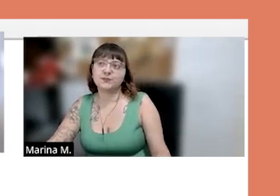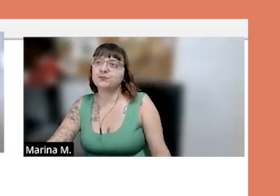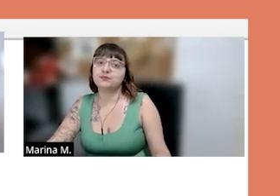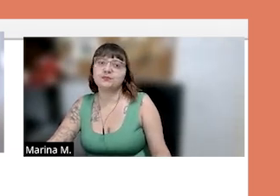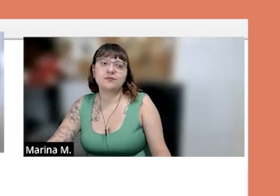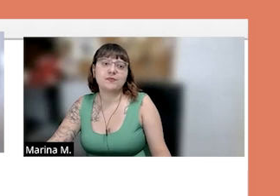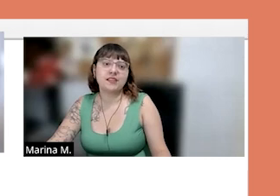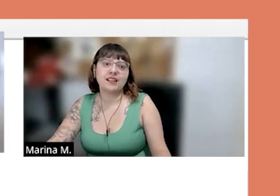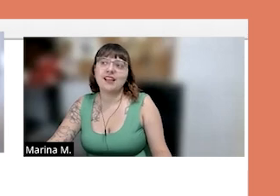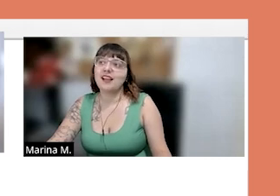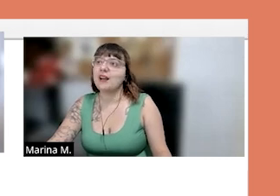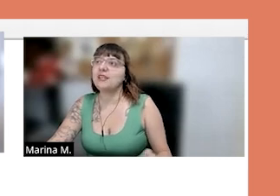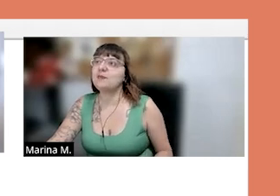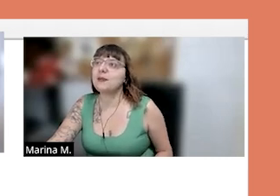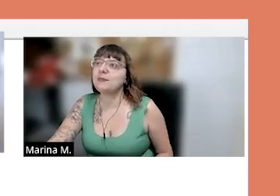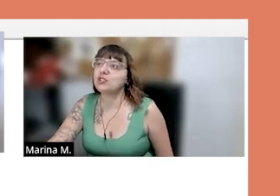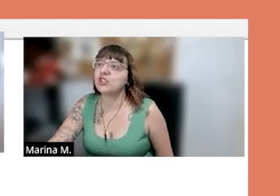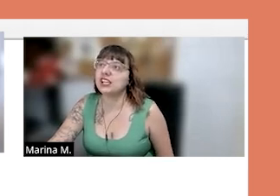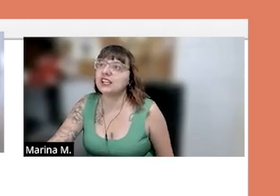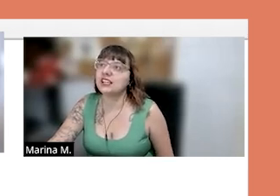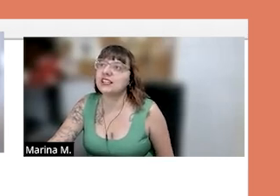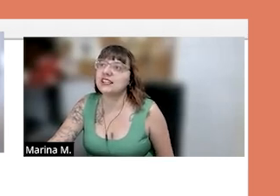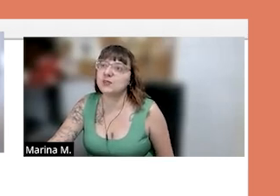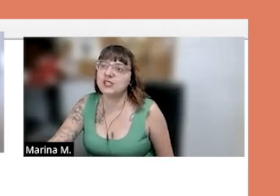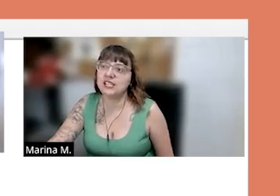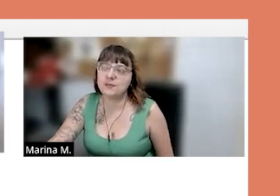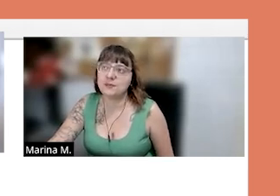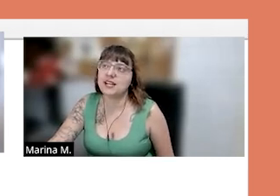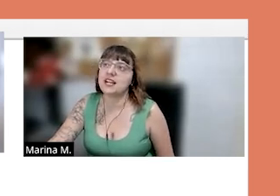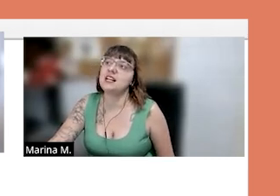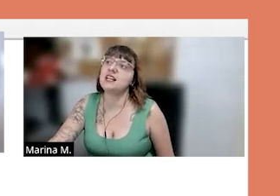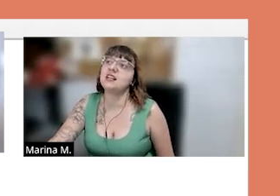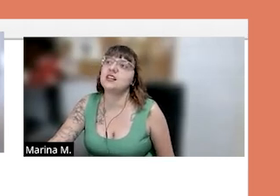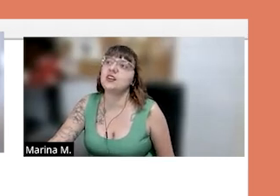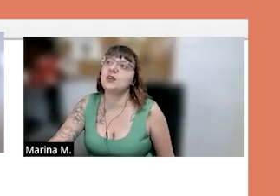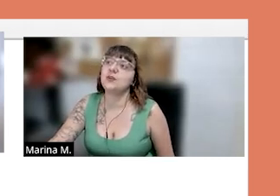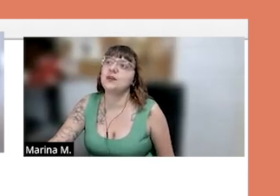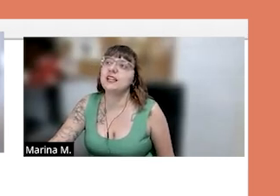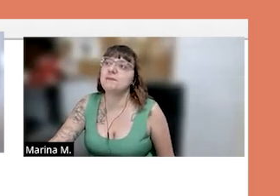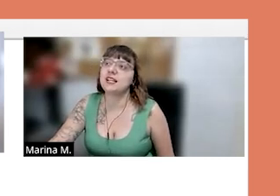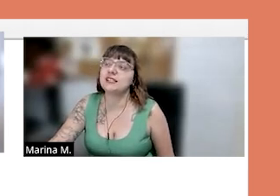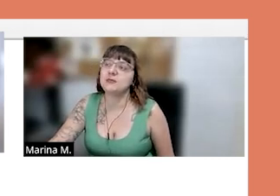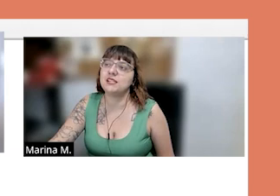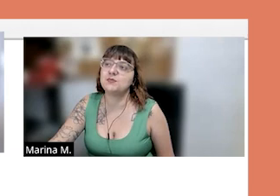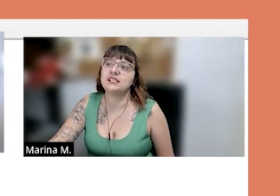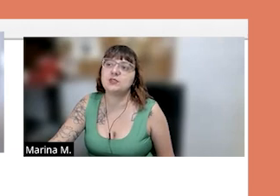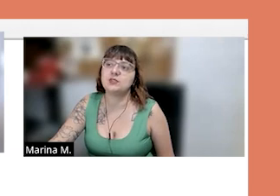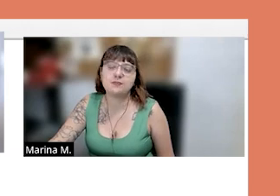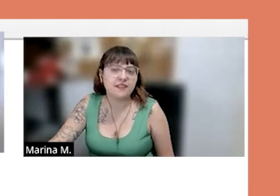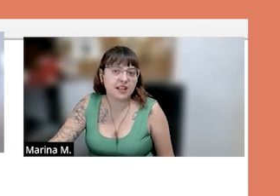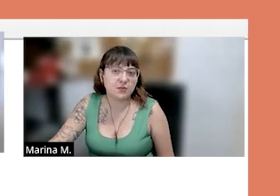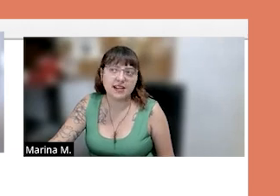posso abrir a minha pastinha e trazer o zip para cá, ou abrir a pasta mesmo e